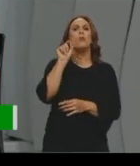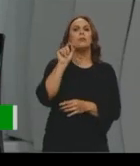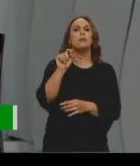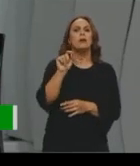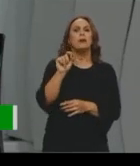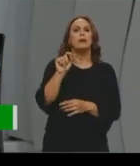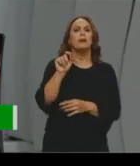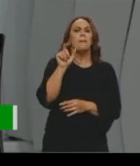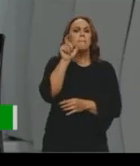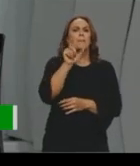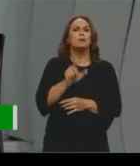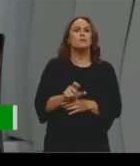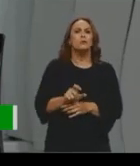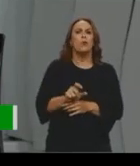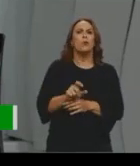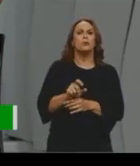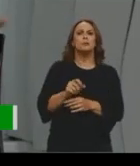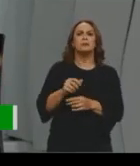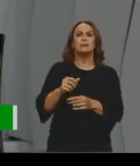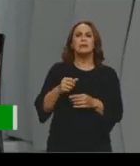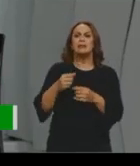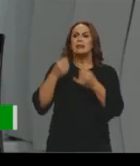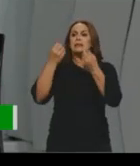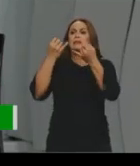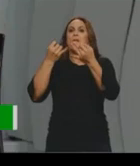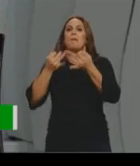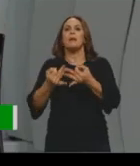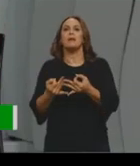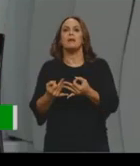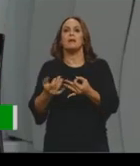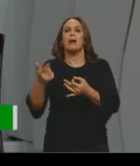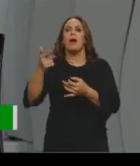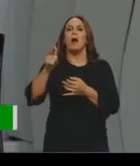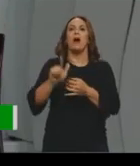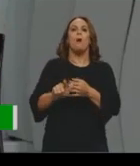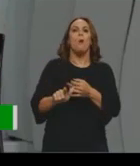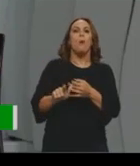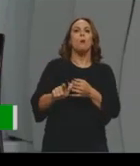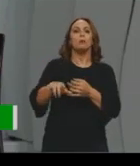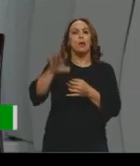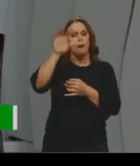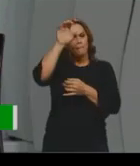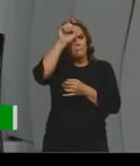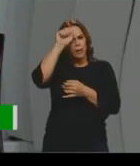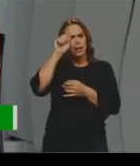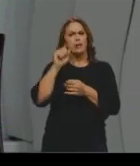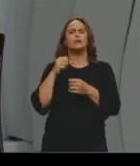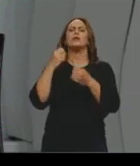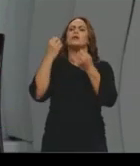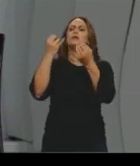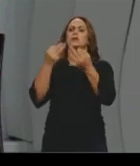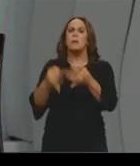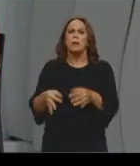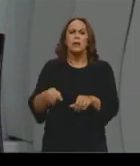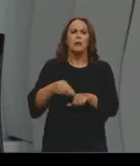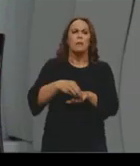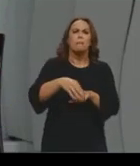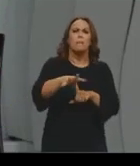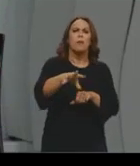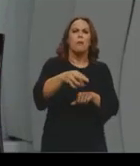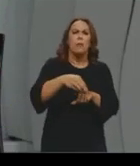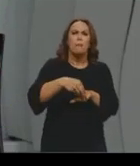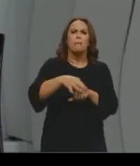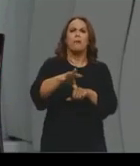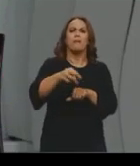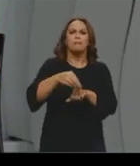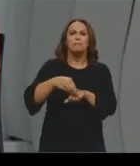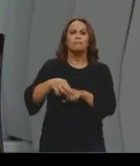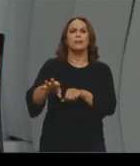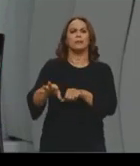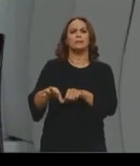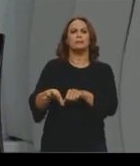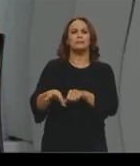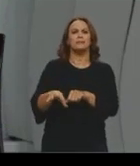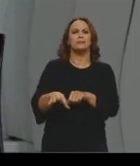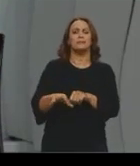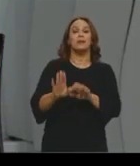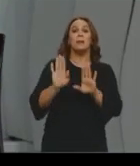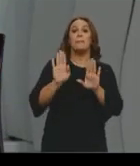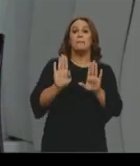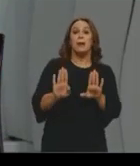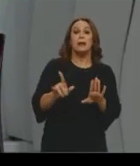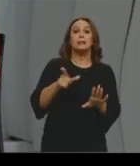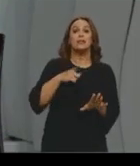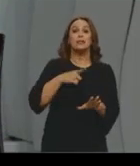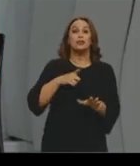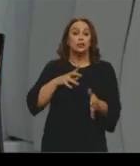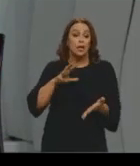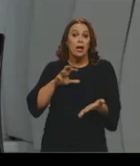oral, mas em níveis de documentação a gente tinha muito registros eurocêntricos, né? Ou seja, a gente tinha aí registros